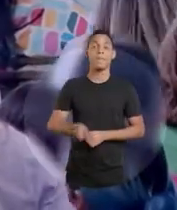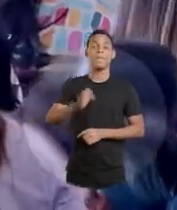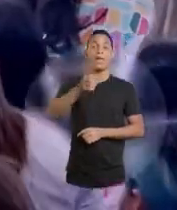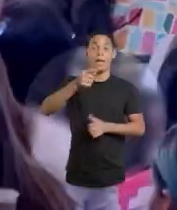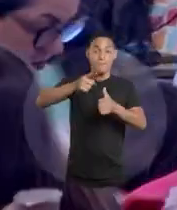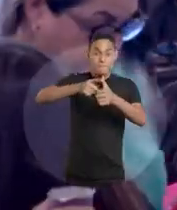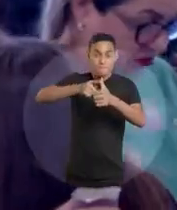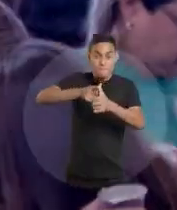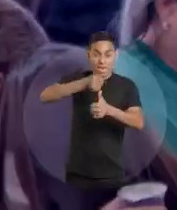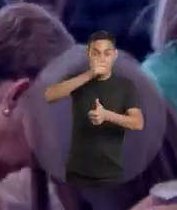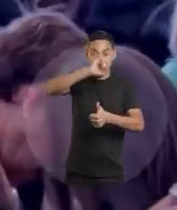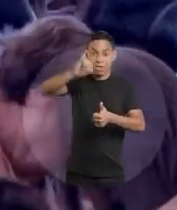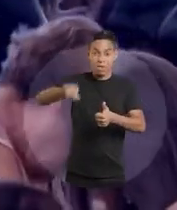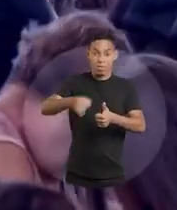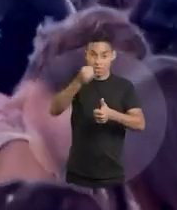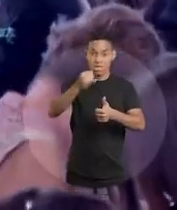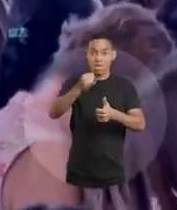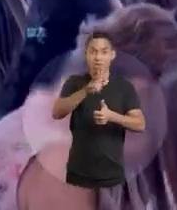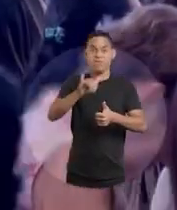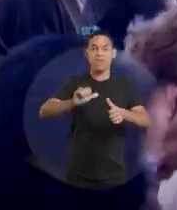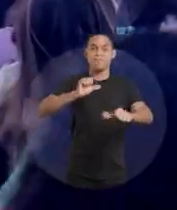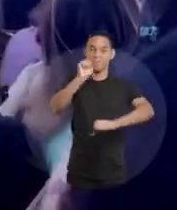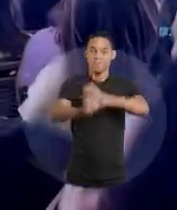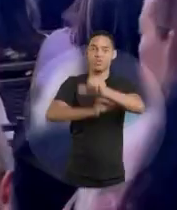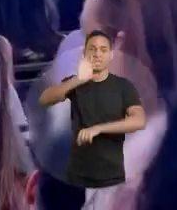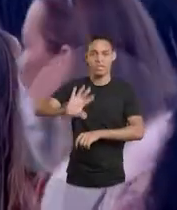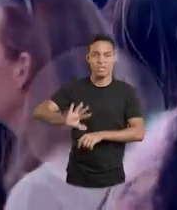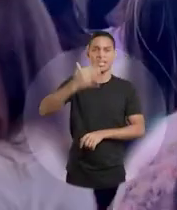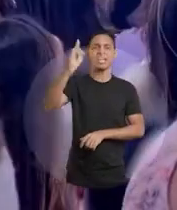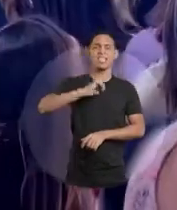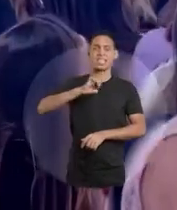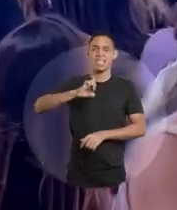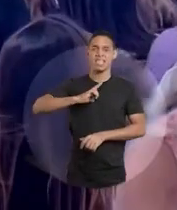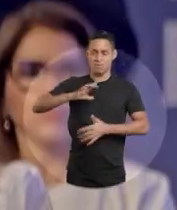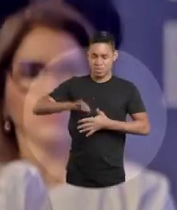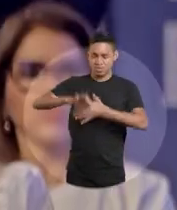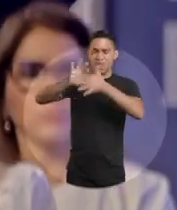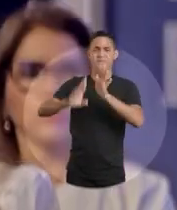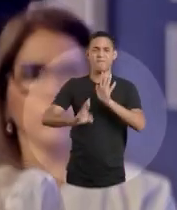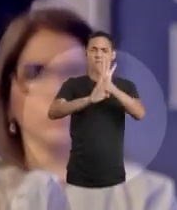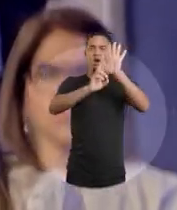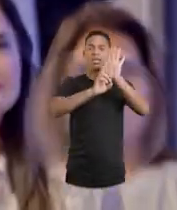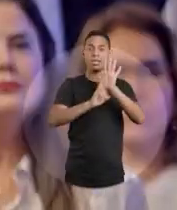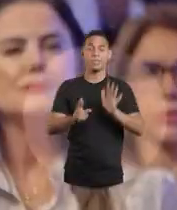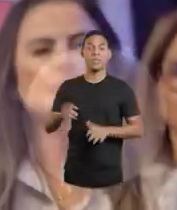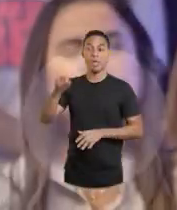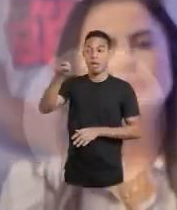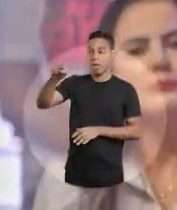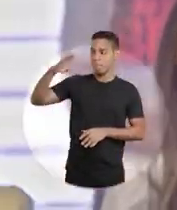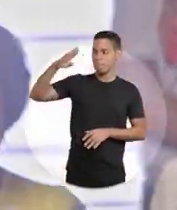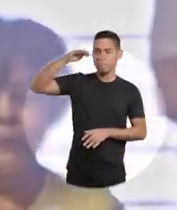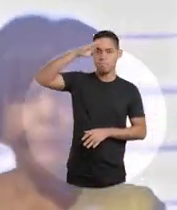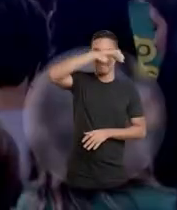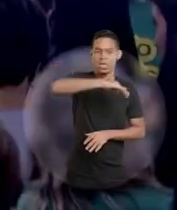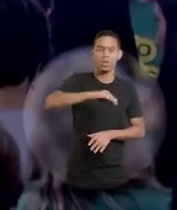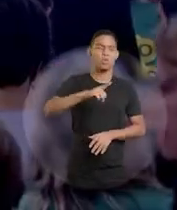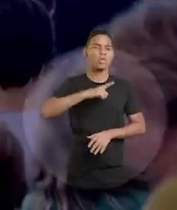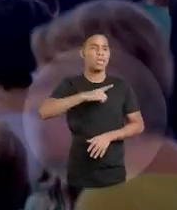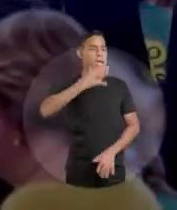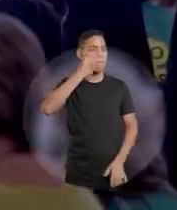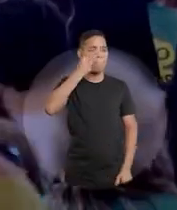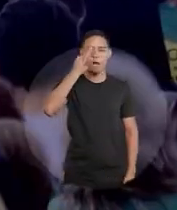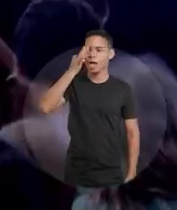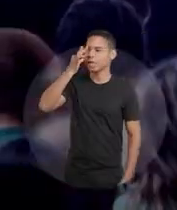partir de 1º de janeiro a mudança vai acontecer. Teremos mais voz, porque o Beto, ele